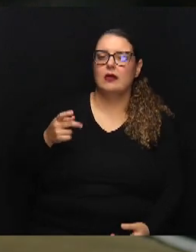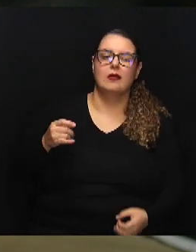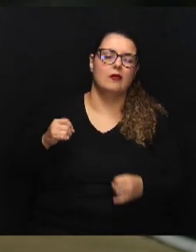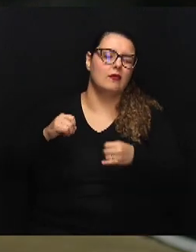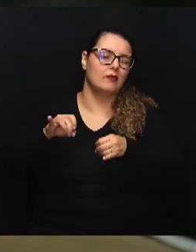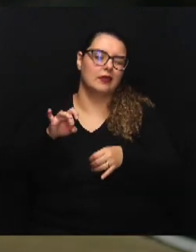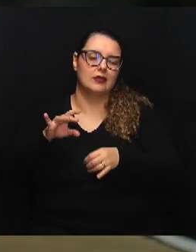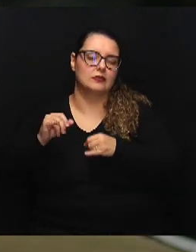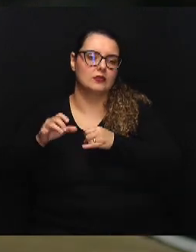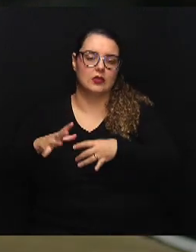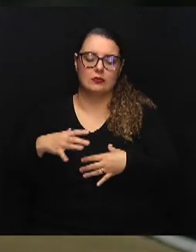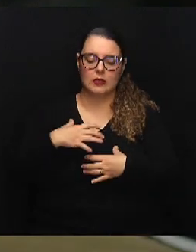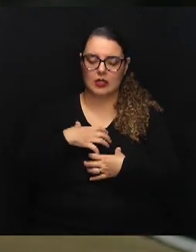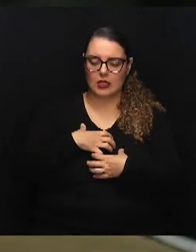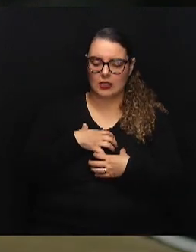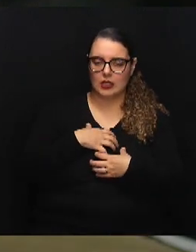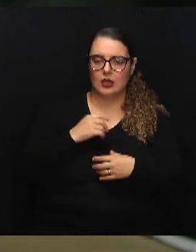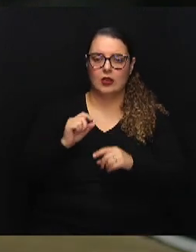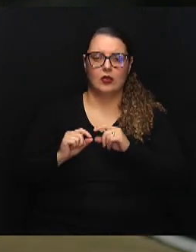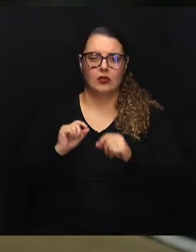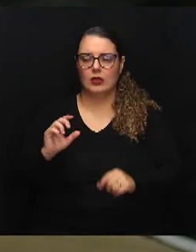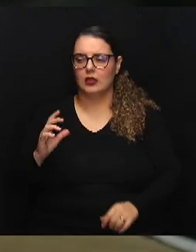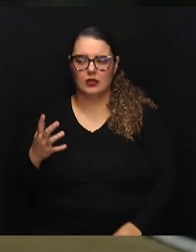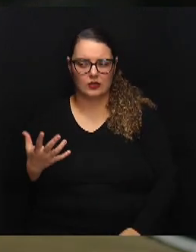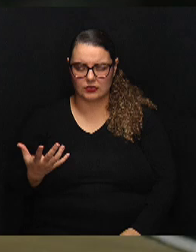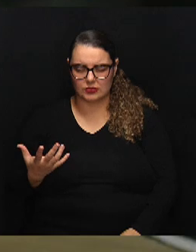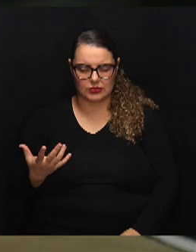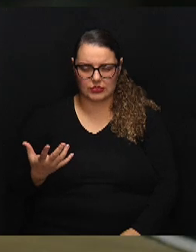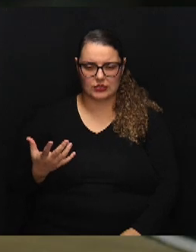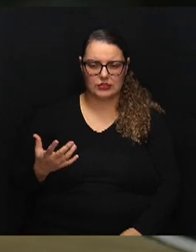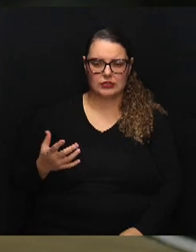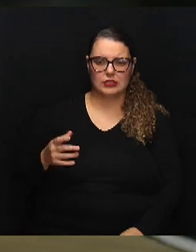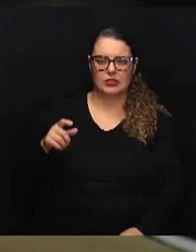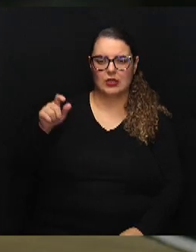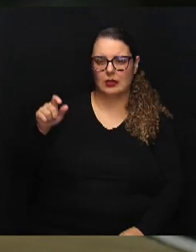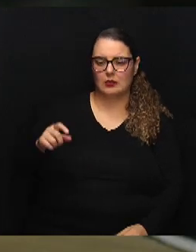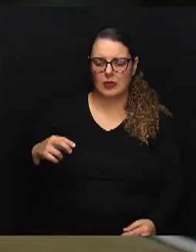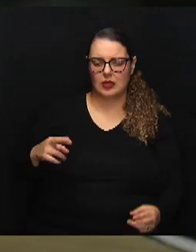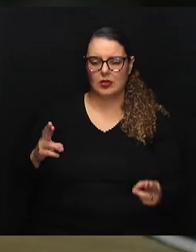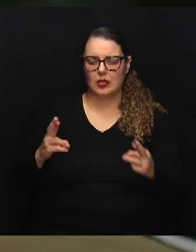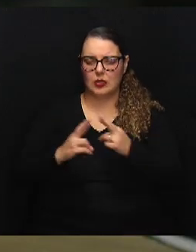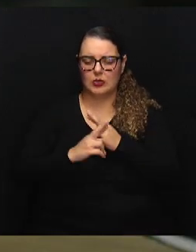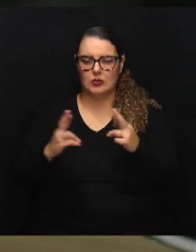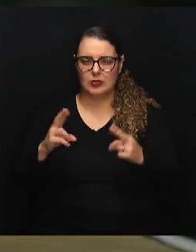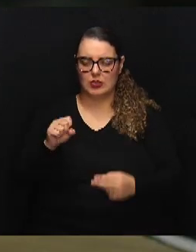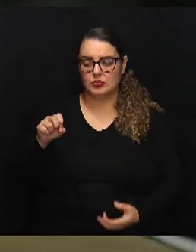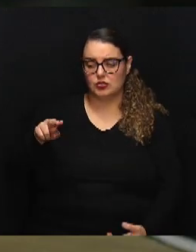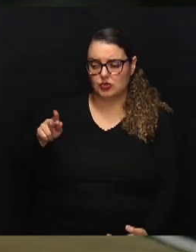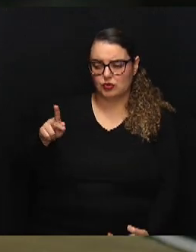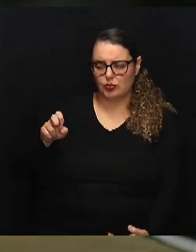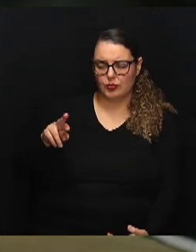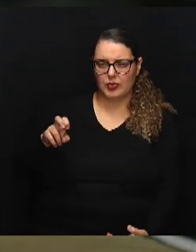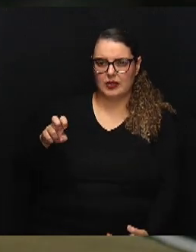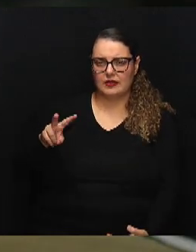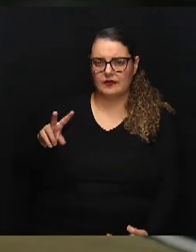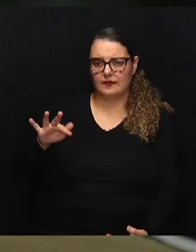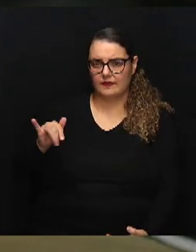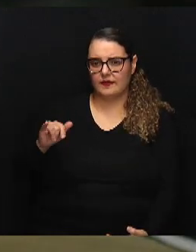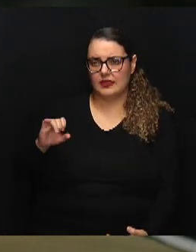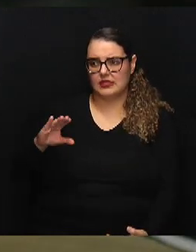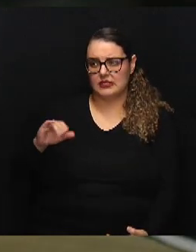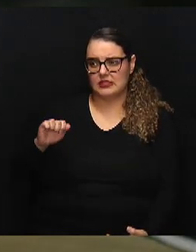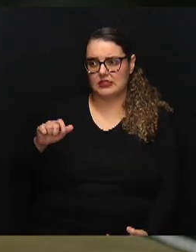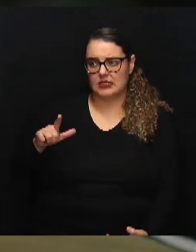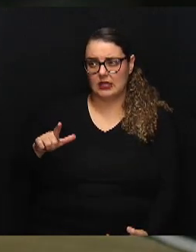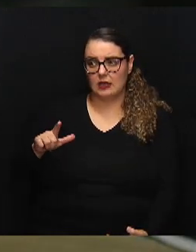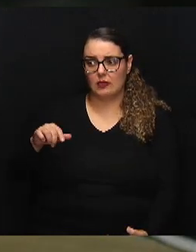mas emocionalmente, o que acontece, né, quando a pessoa se envolve superficialmente várias vezes